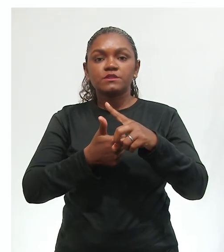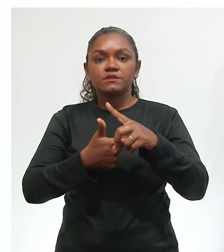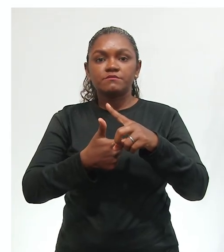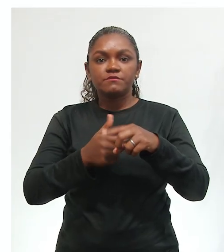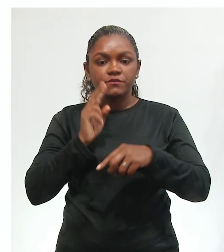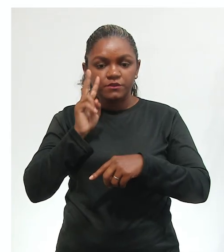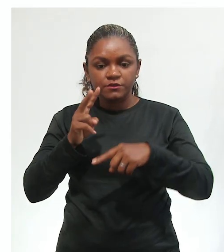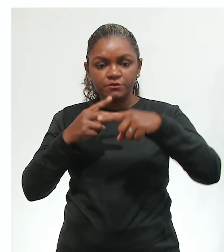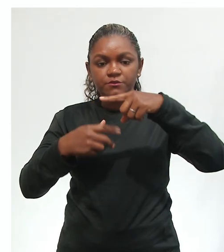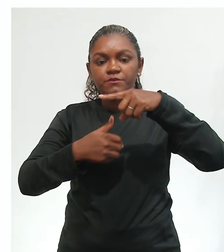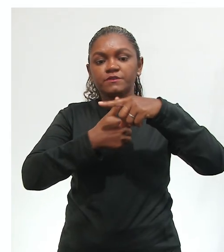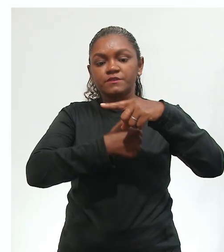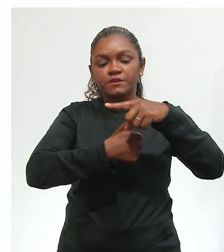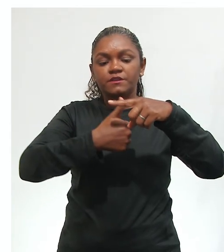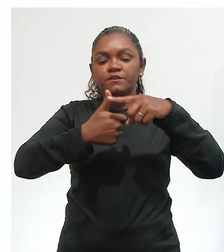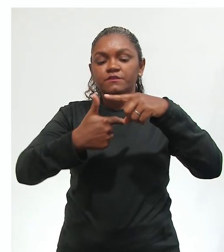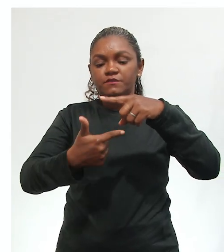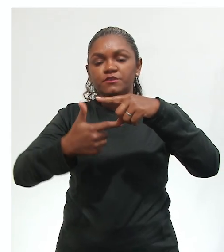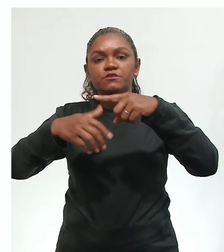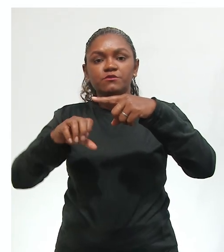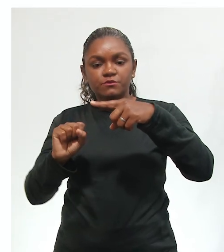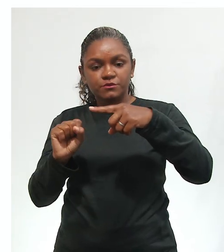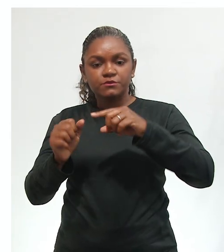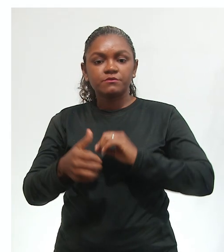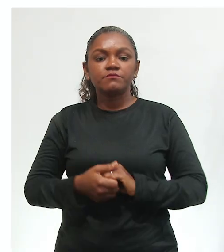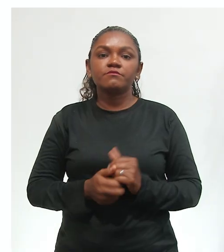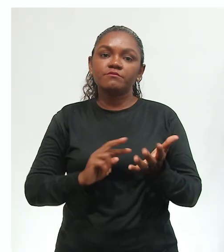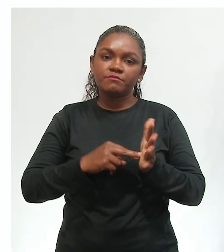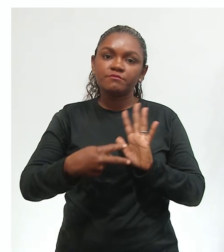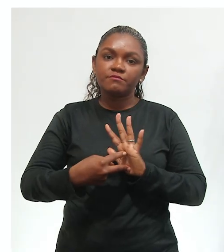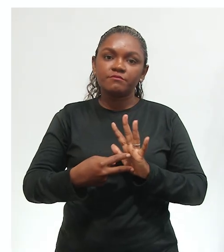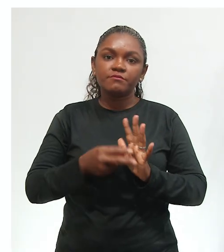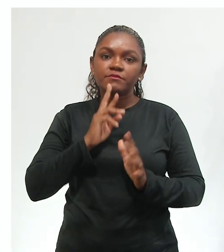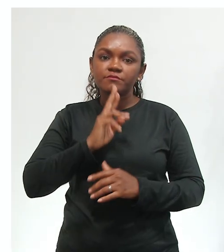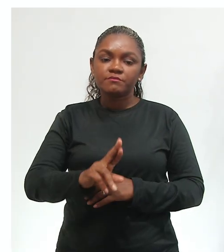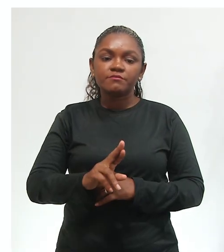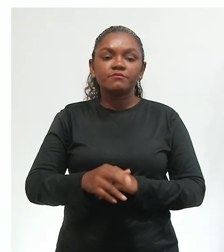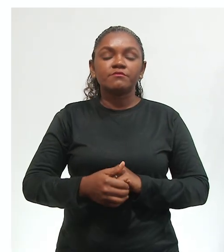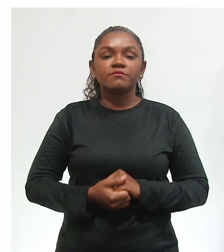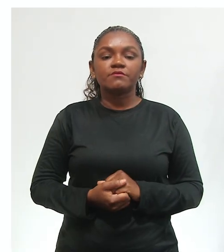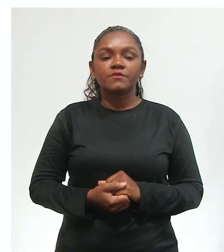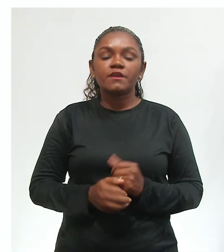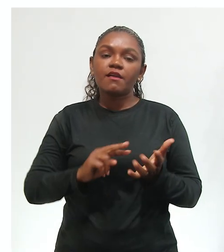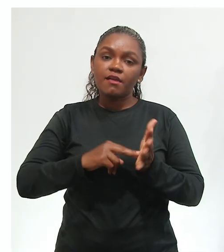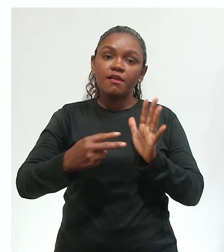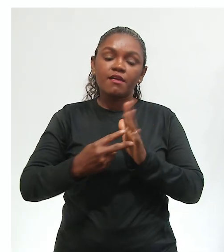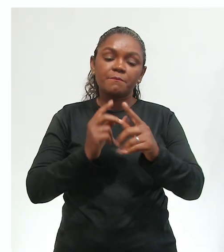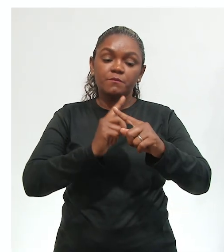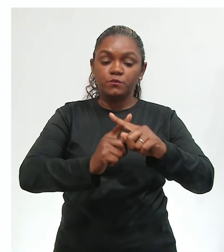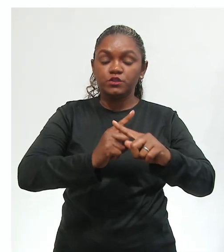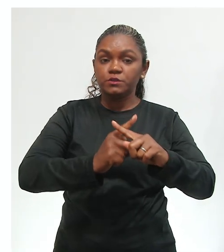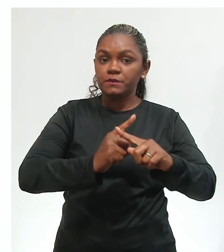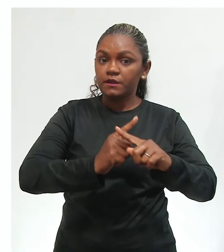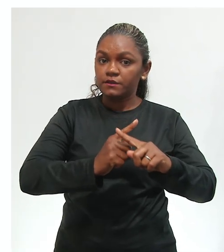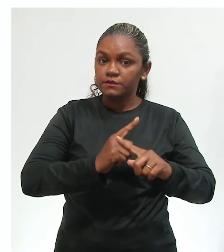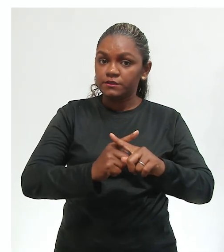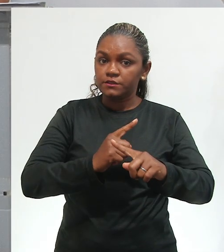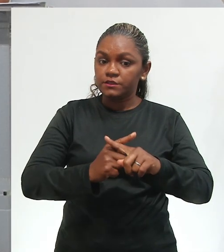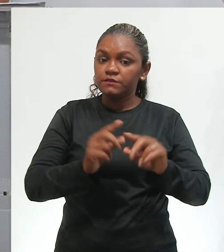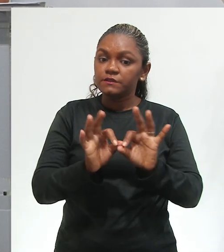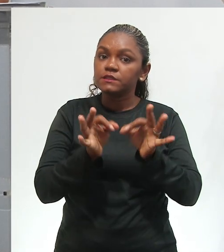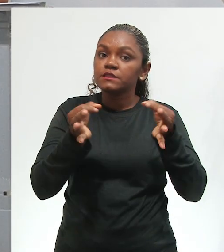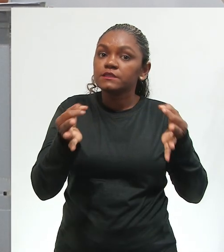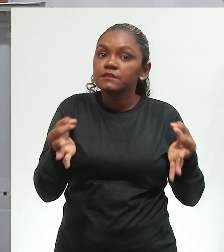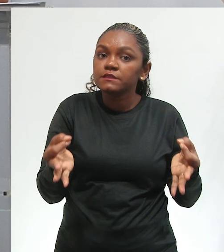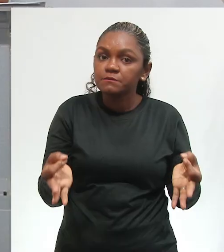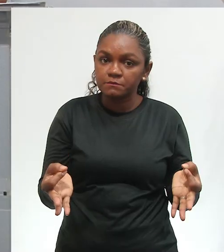Então, 32 vezes 4 seria 128. Esse é o princípio multiplicativo da sua forma mais